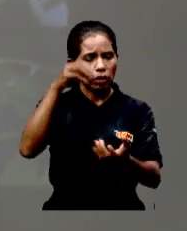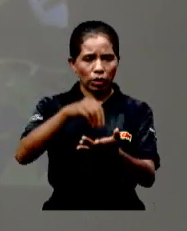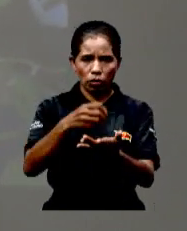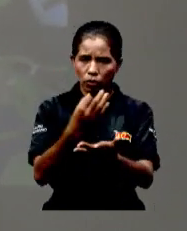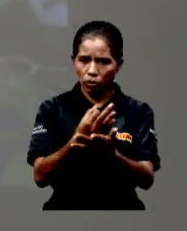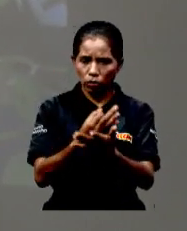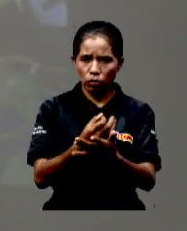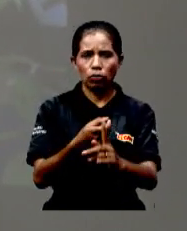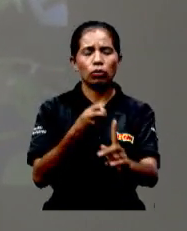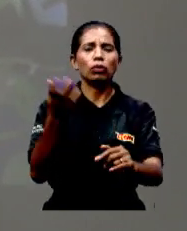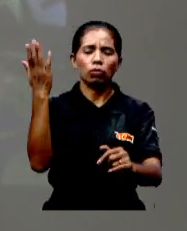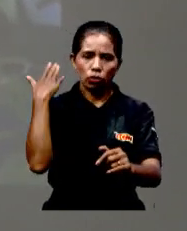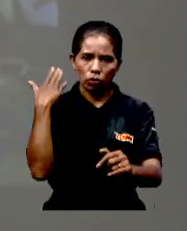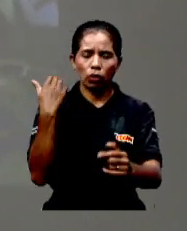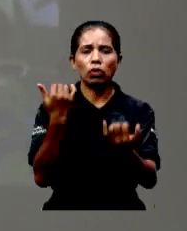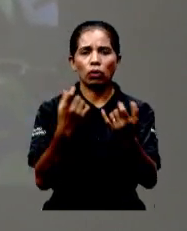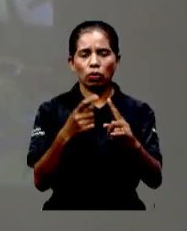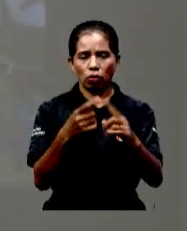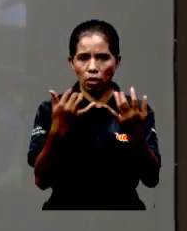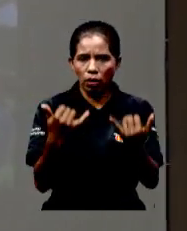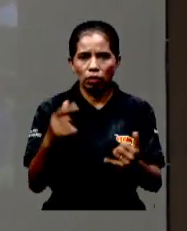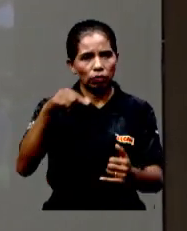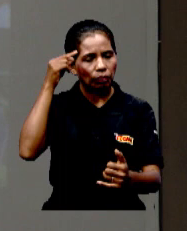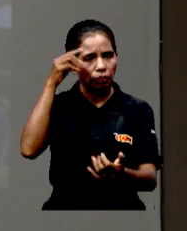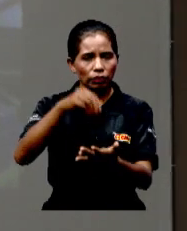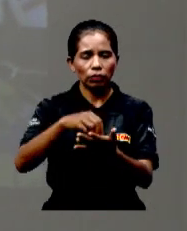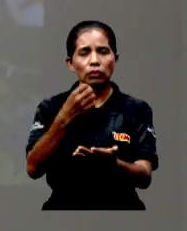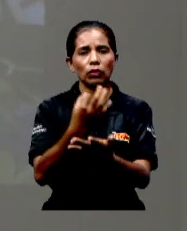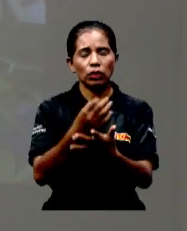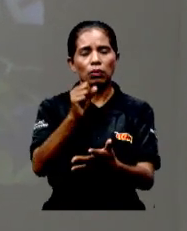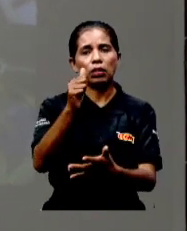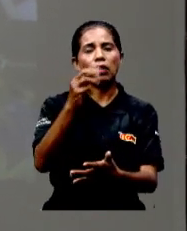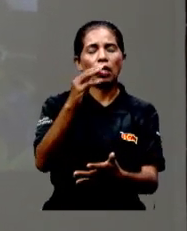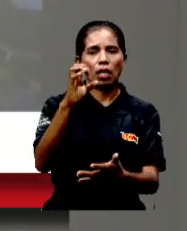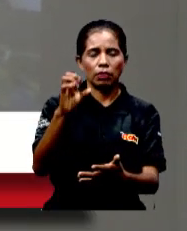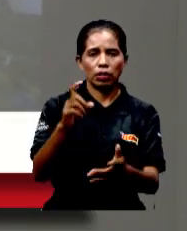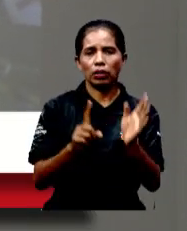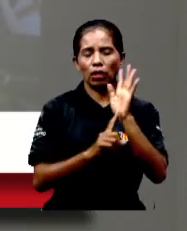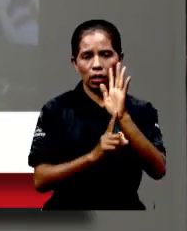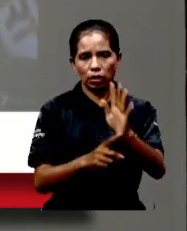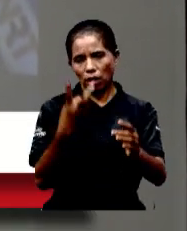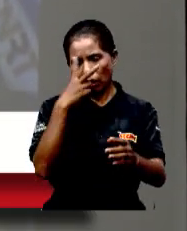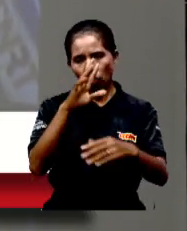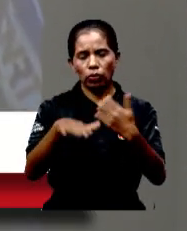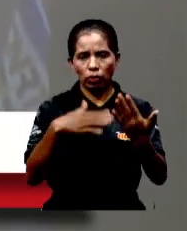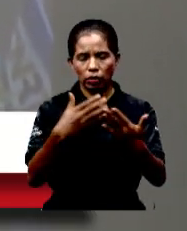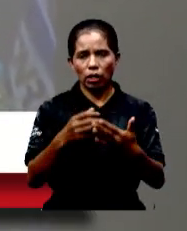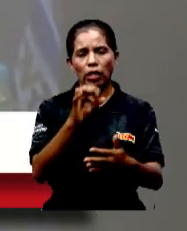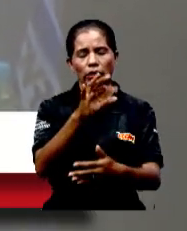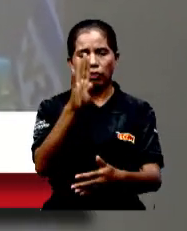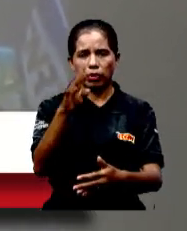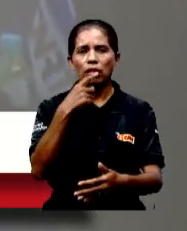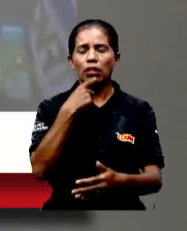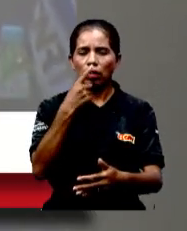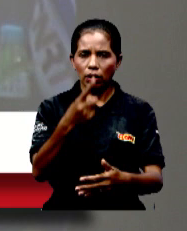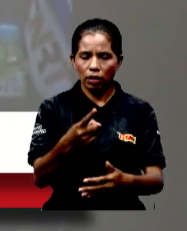keras unuk vai to agora, governo tau osan pa Sames, vai ver realidade ne bem makita aku hoto acompanha. E a media social hori kalang